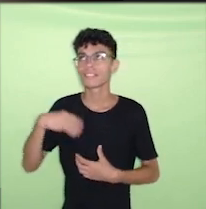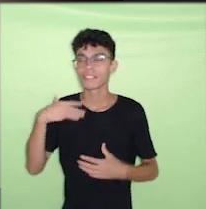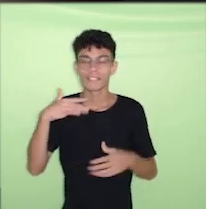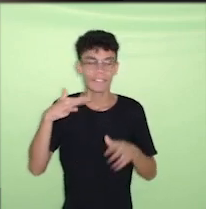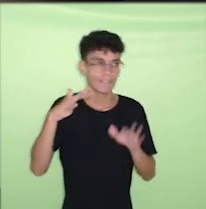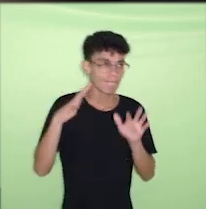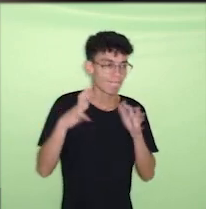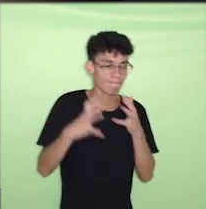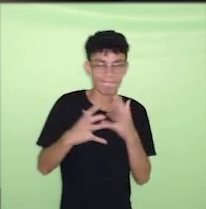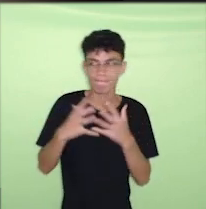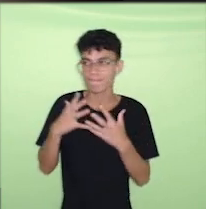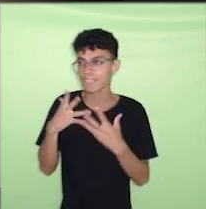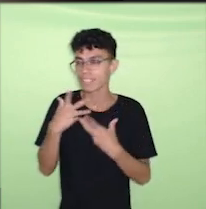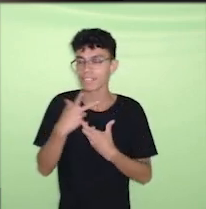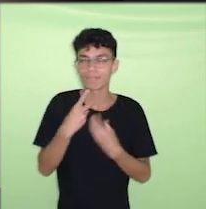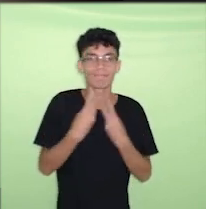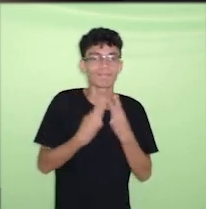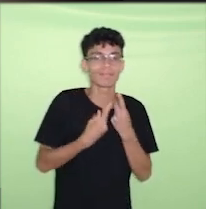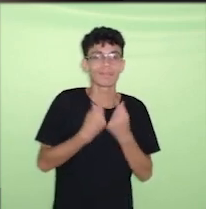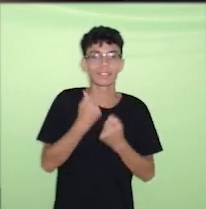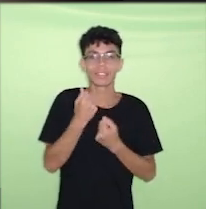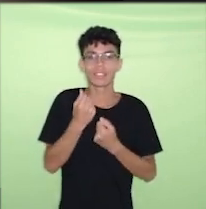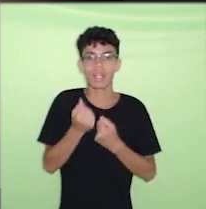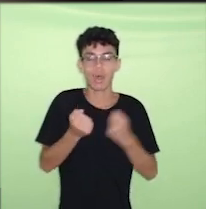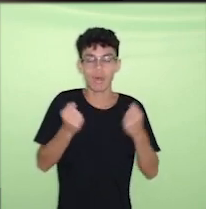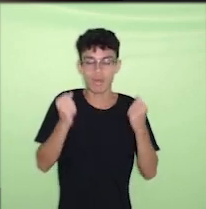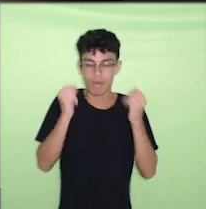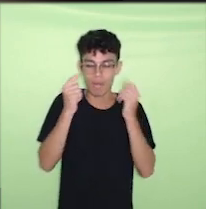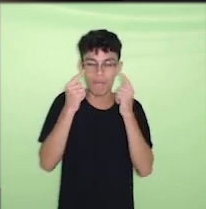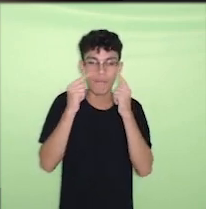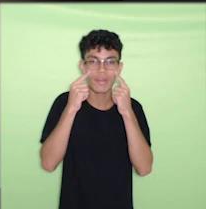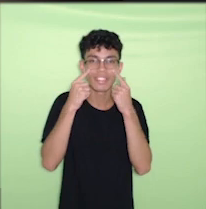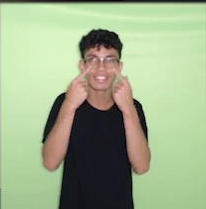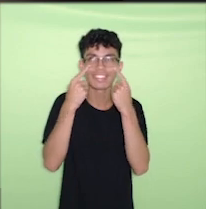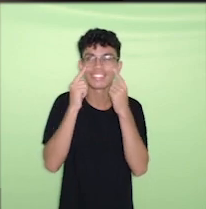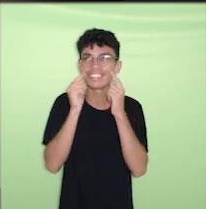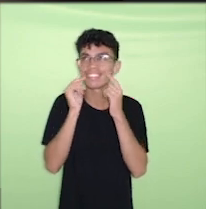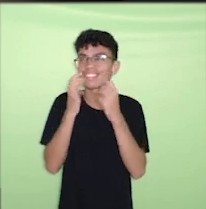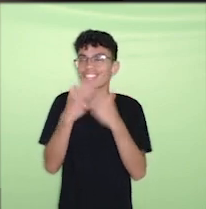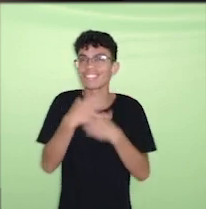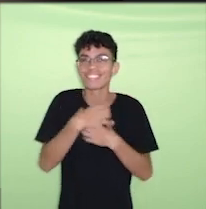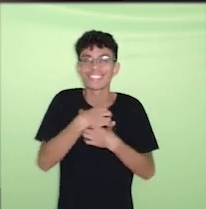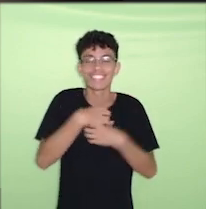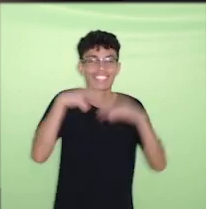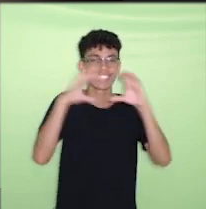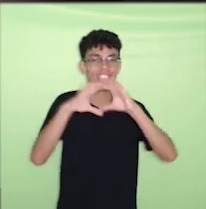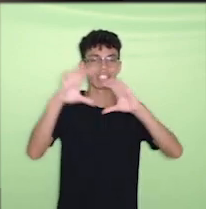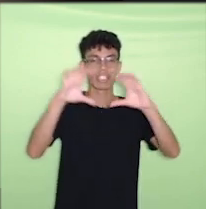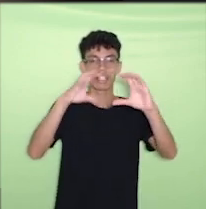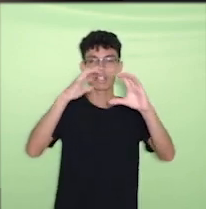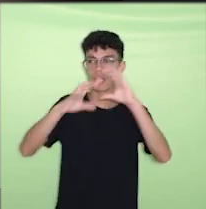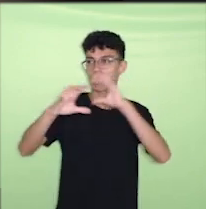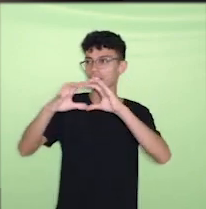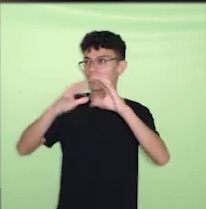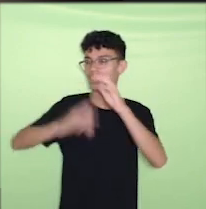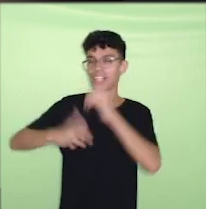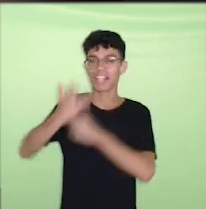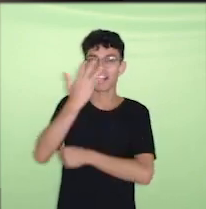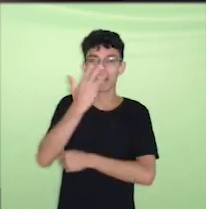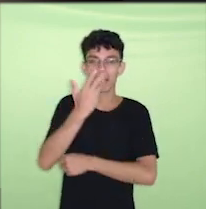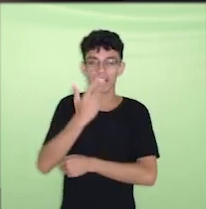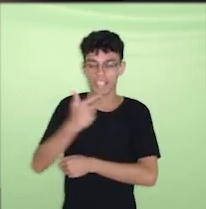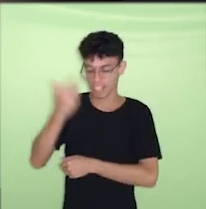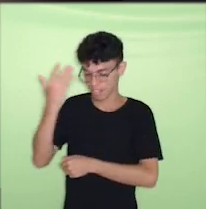familiar. Essa que vos inunda os olhos quando o canto da infância se